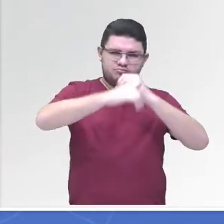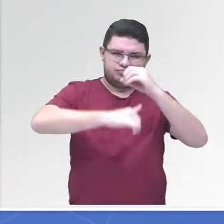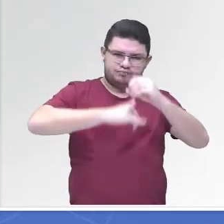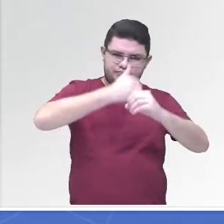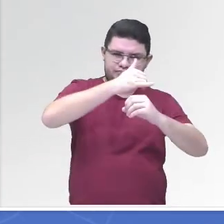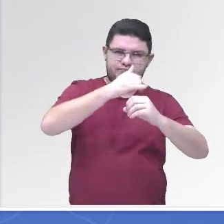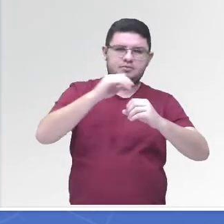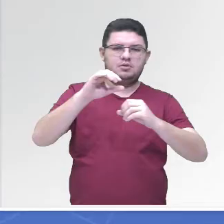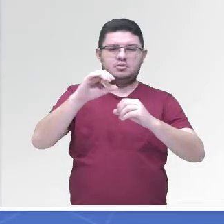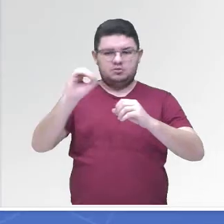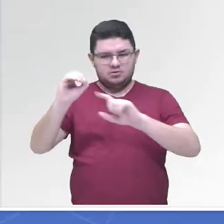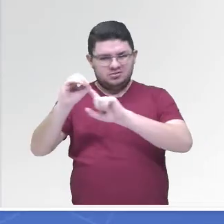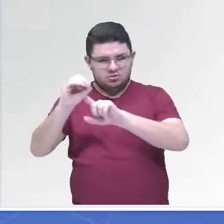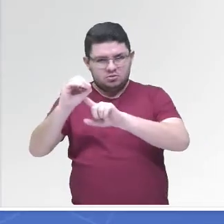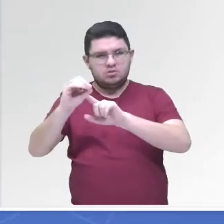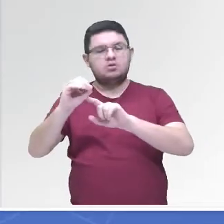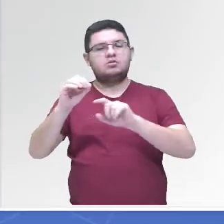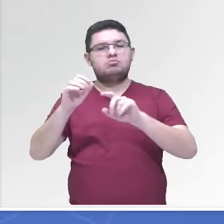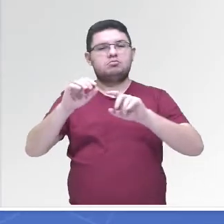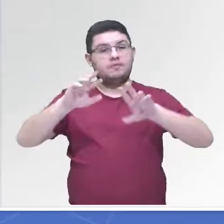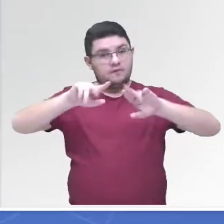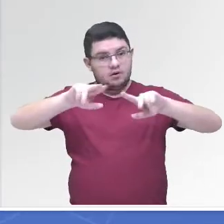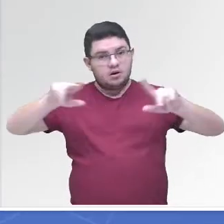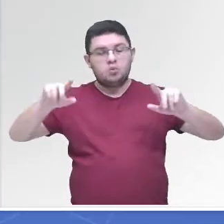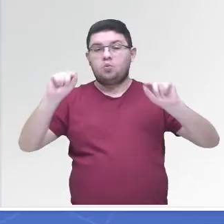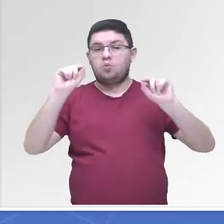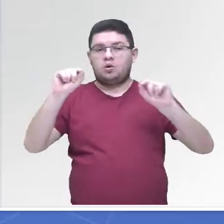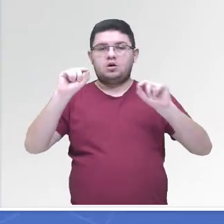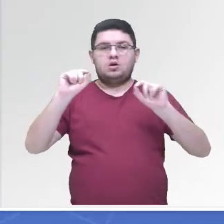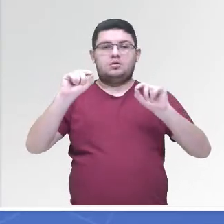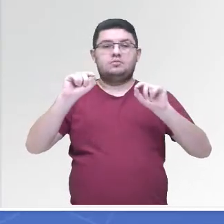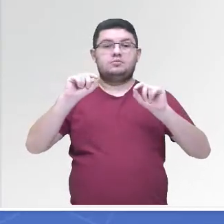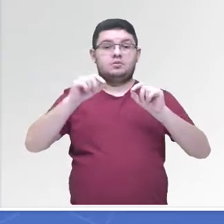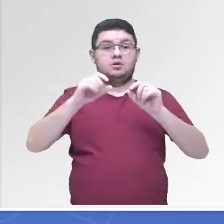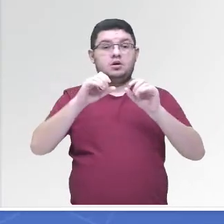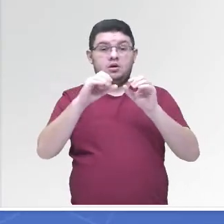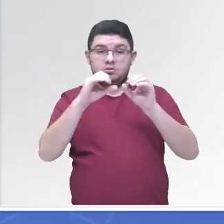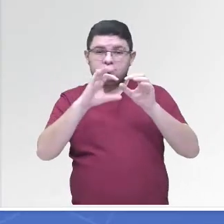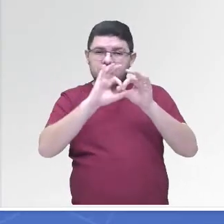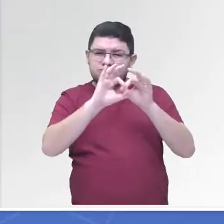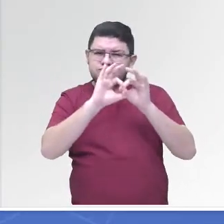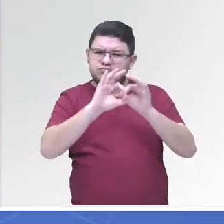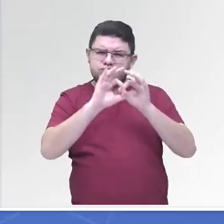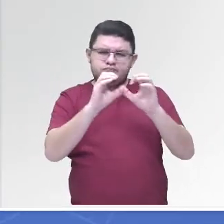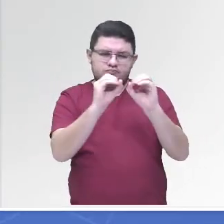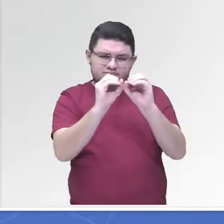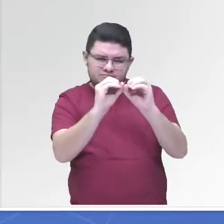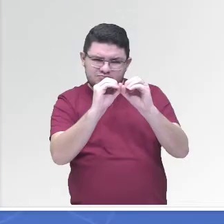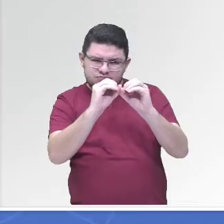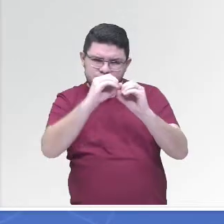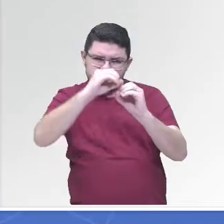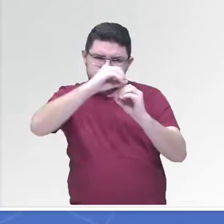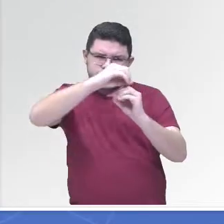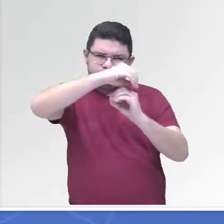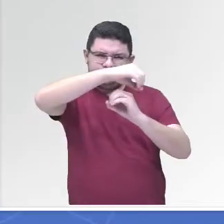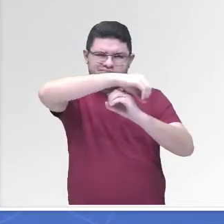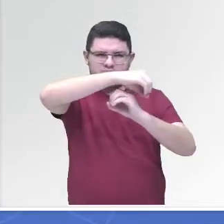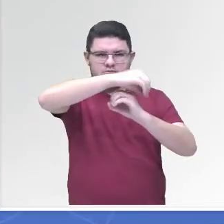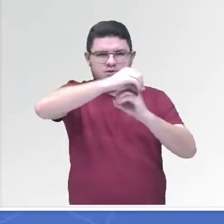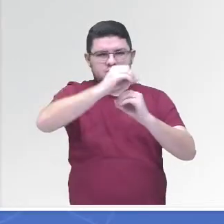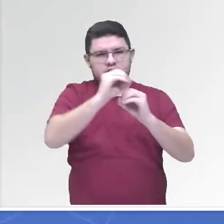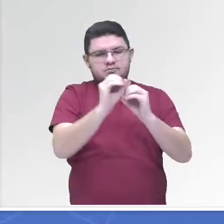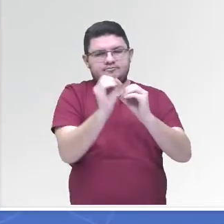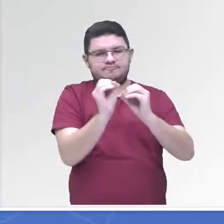matéria desse estado físico permanecem fortemente unidas, tá? O